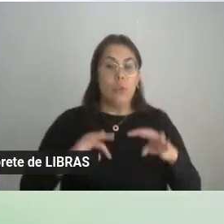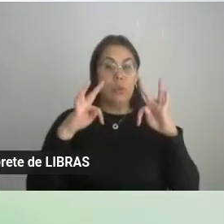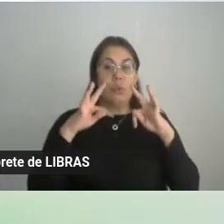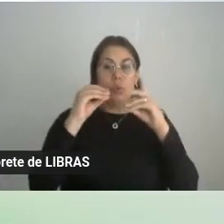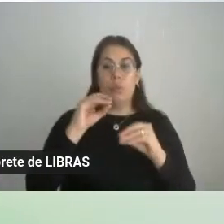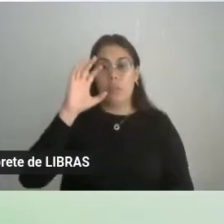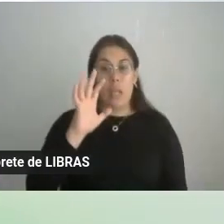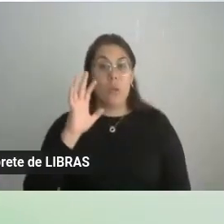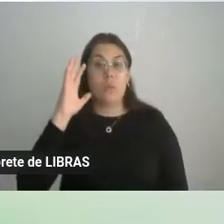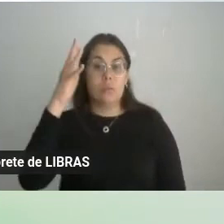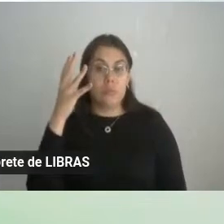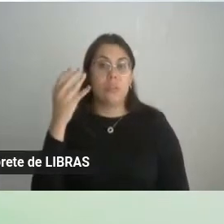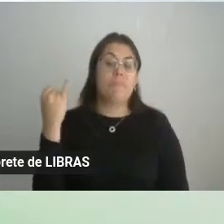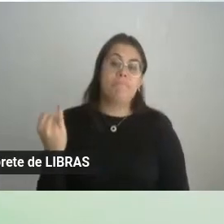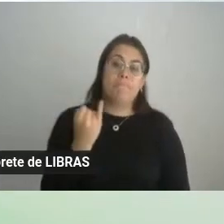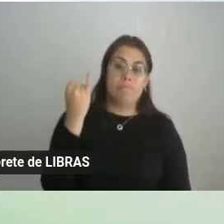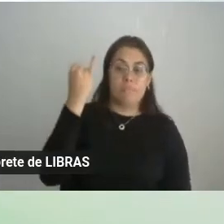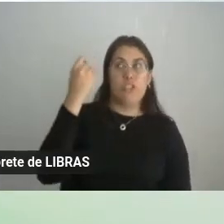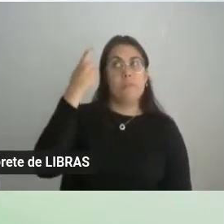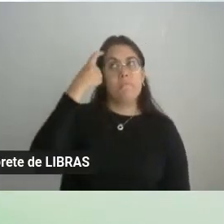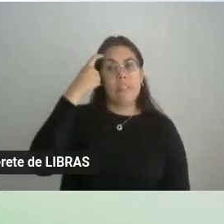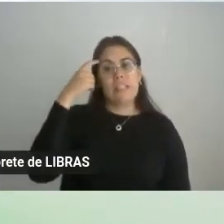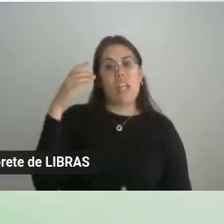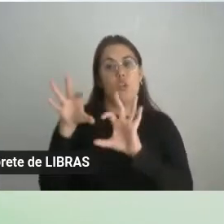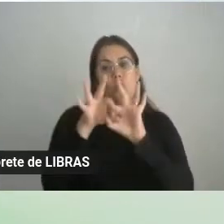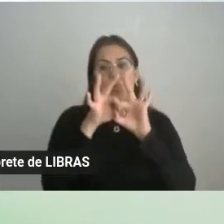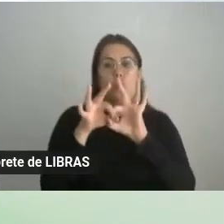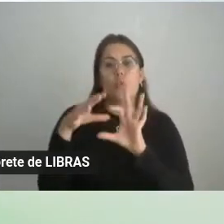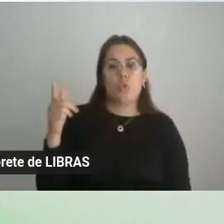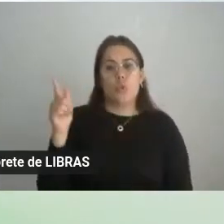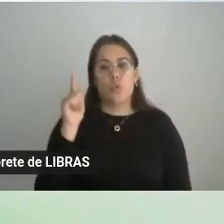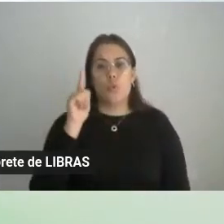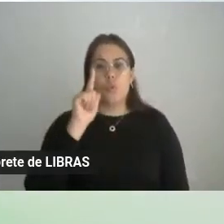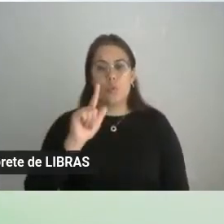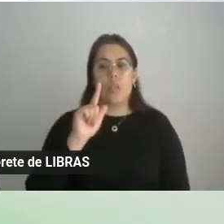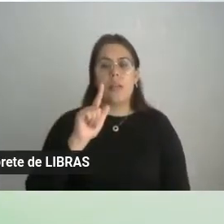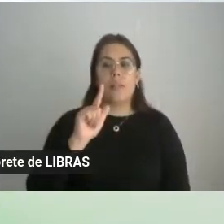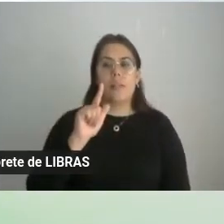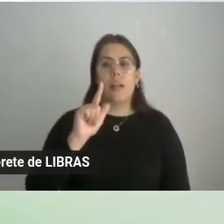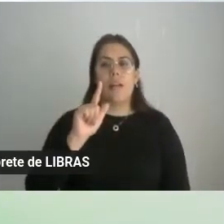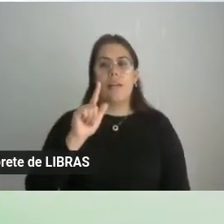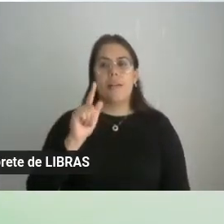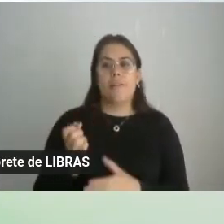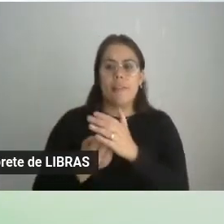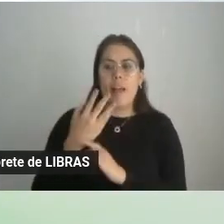suma importância, e quem sabe a gente consegue construir algo, né, positivo,